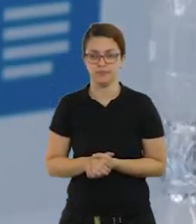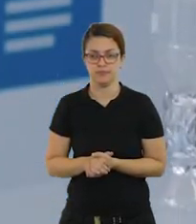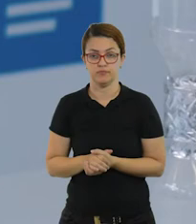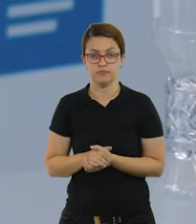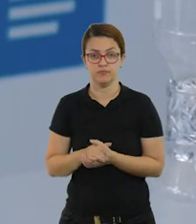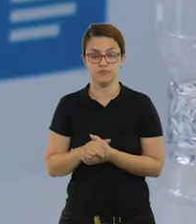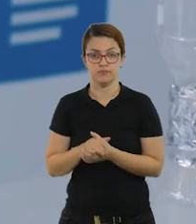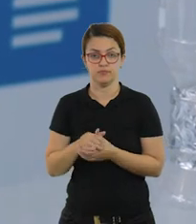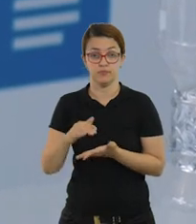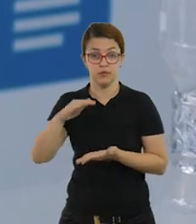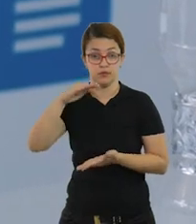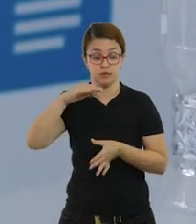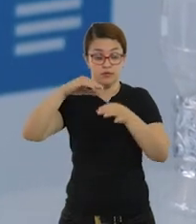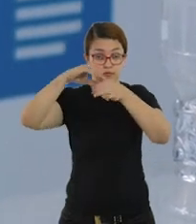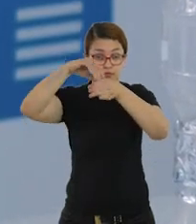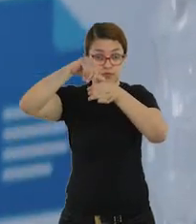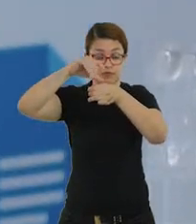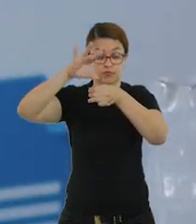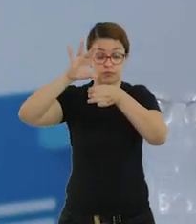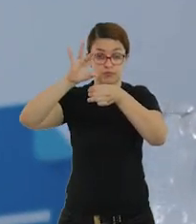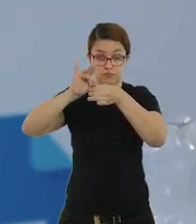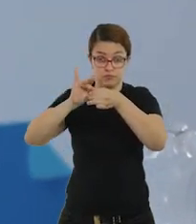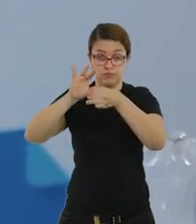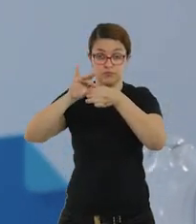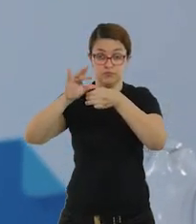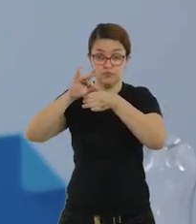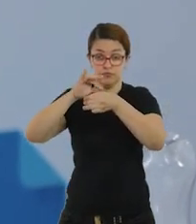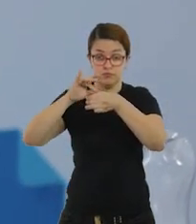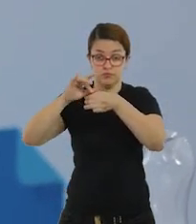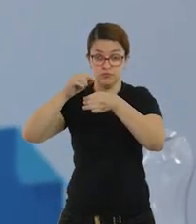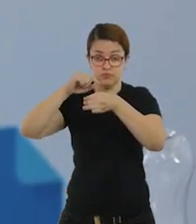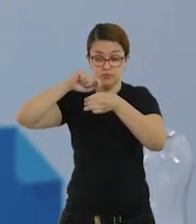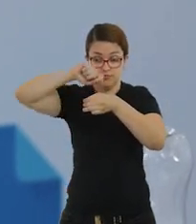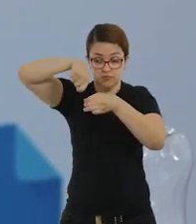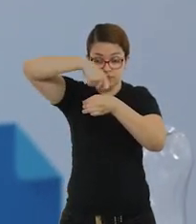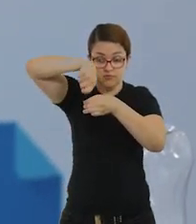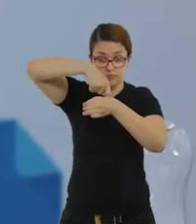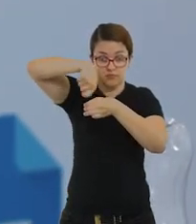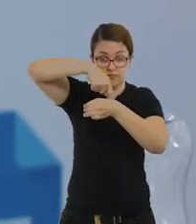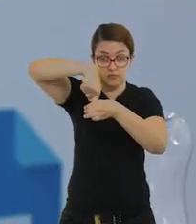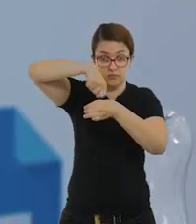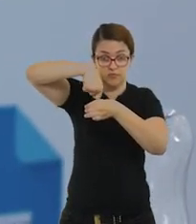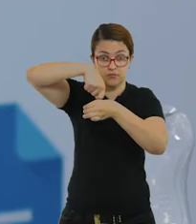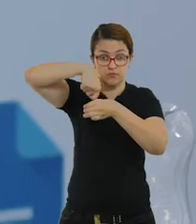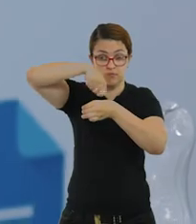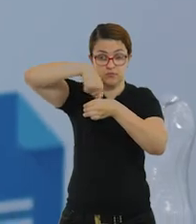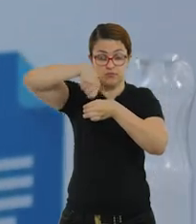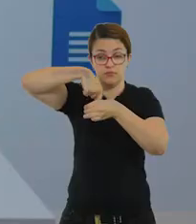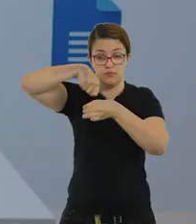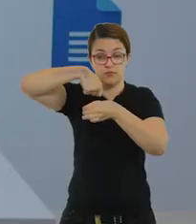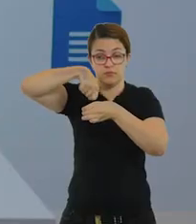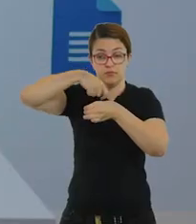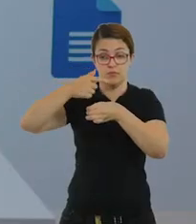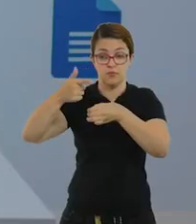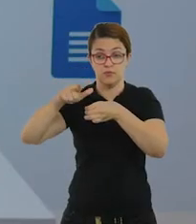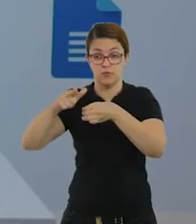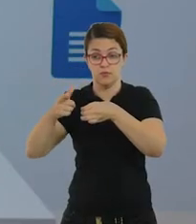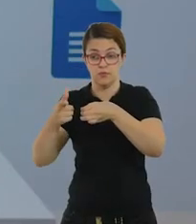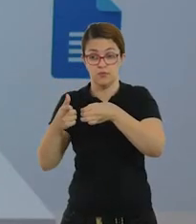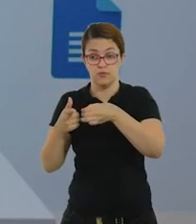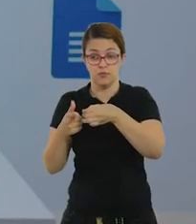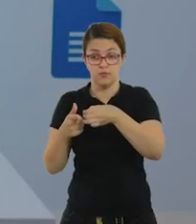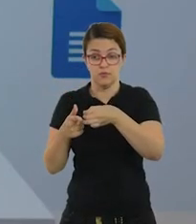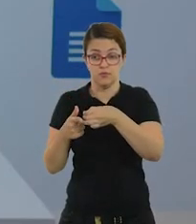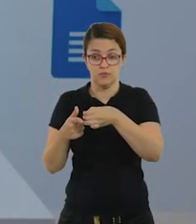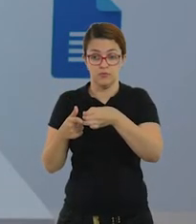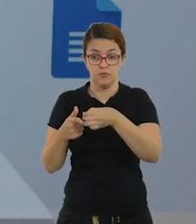Você vai colar o dosador na ponta da garrafa, ó, na boca da garrafa, tá vendo? Passa a fita para ele ficar firme. Na